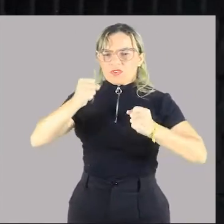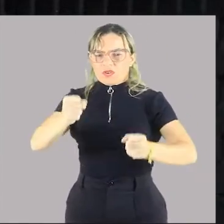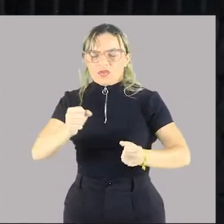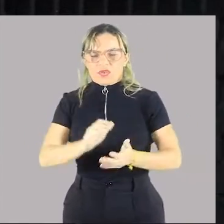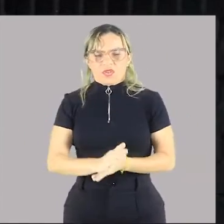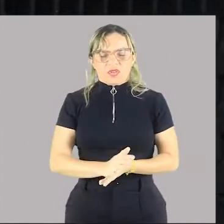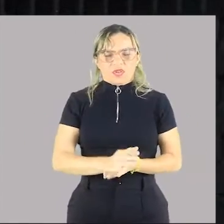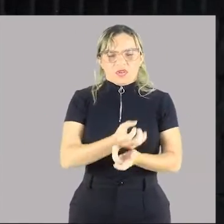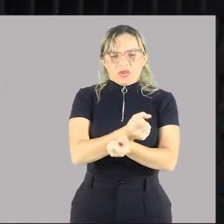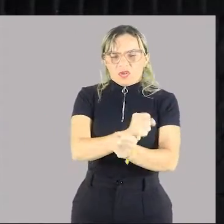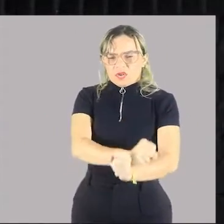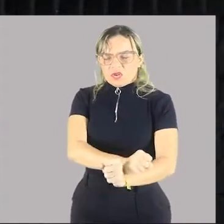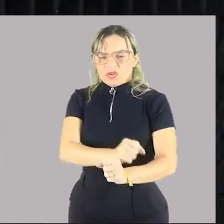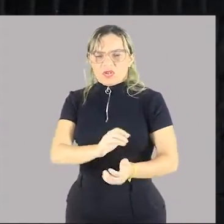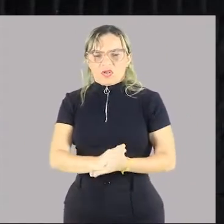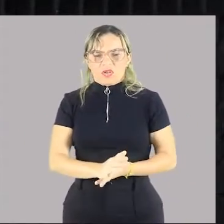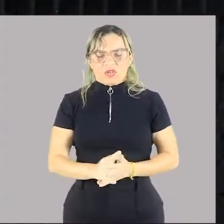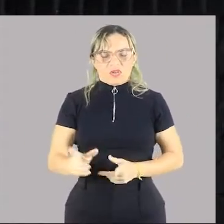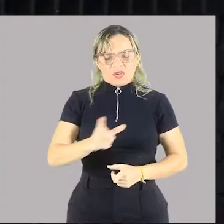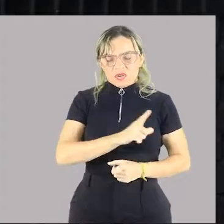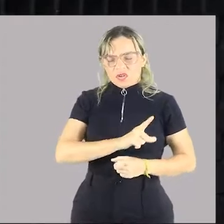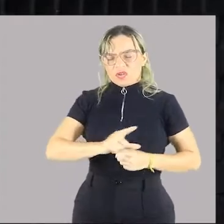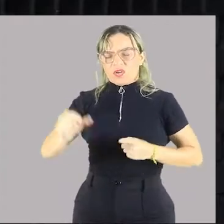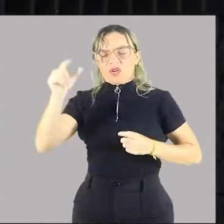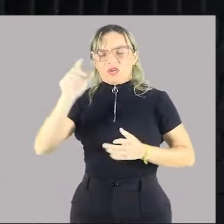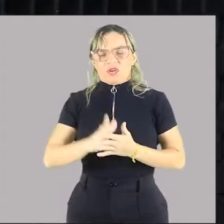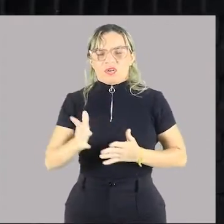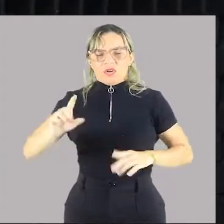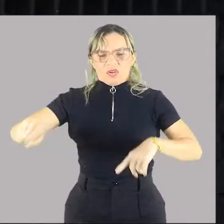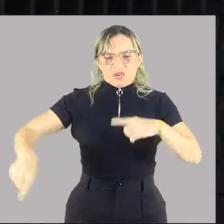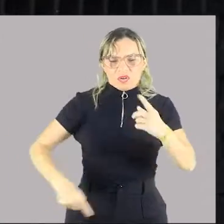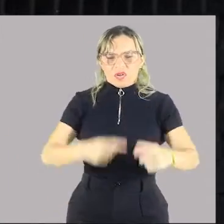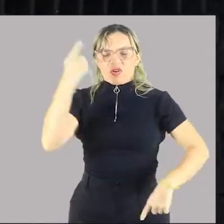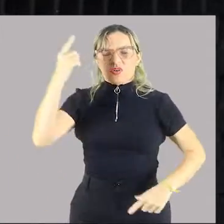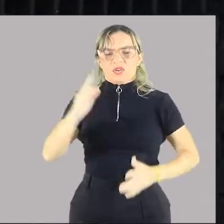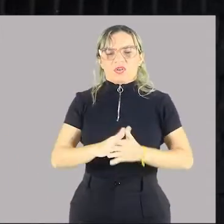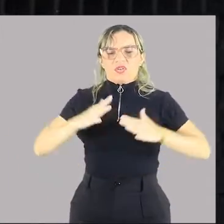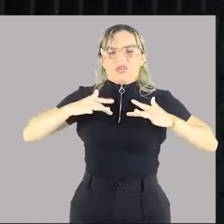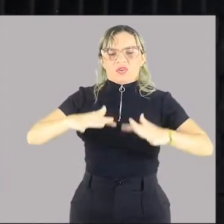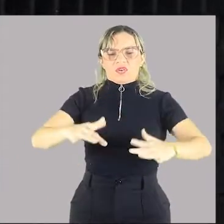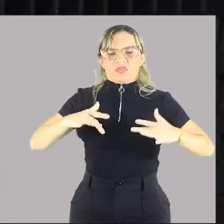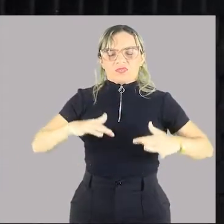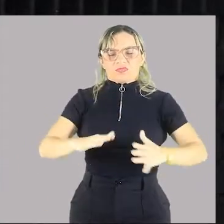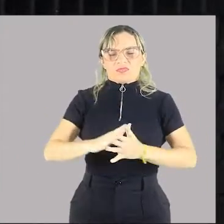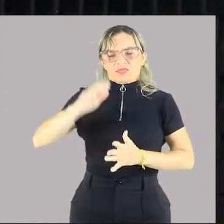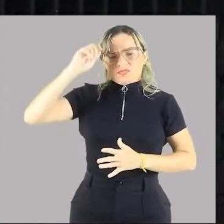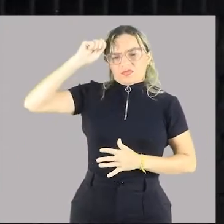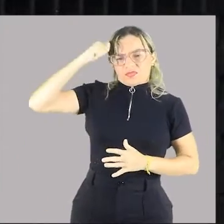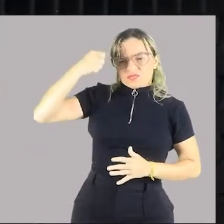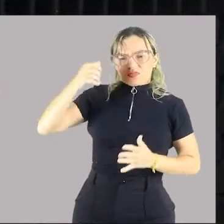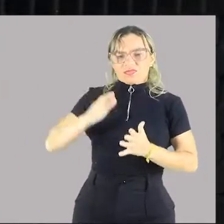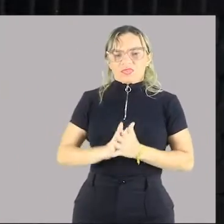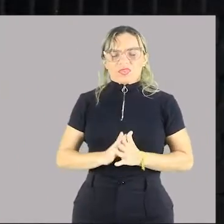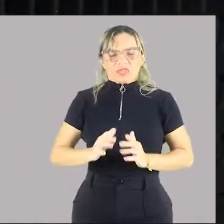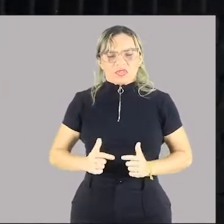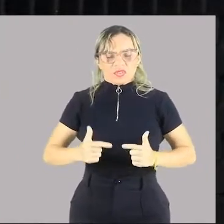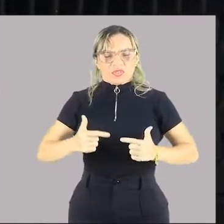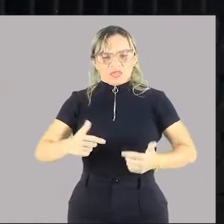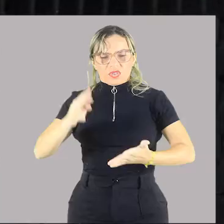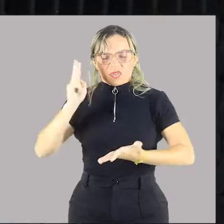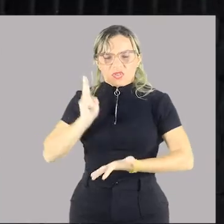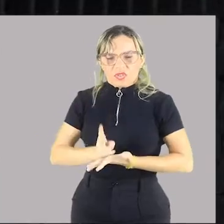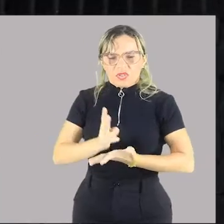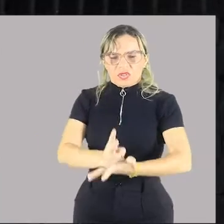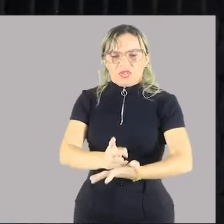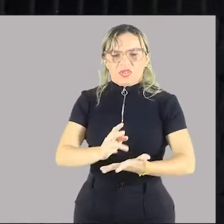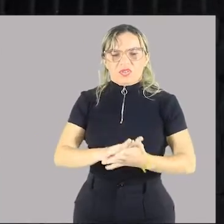escravidão, das vitórias, das conquistas, do movimento negro. A luta incansável, apesar